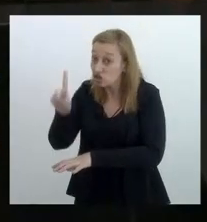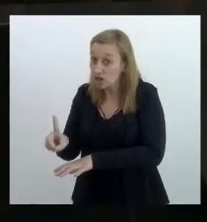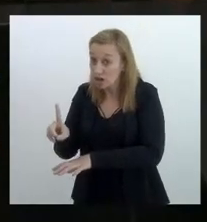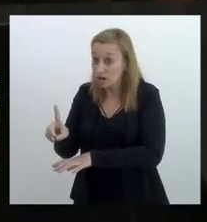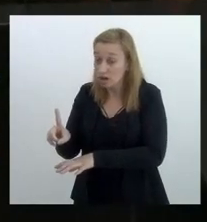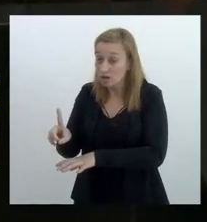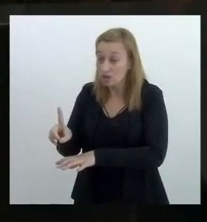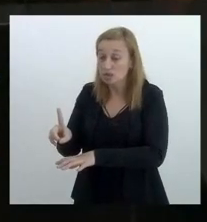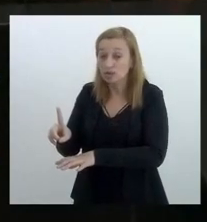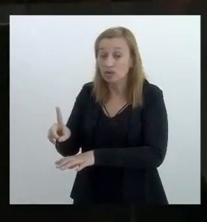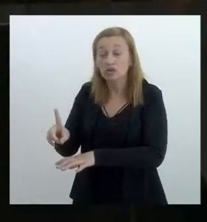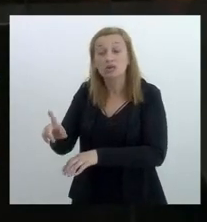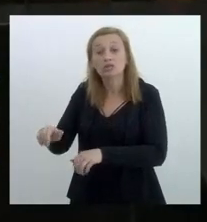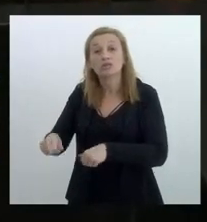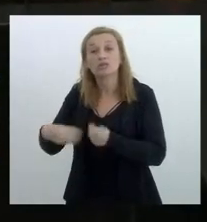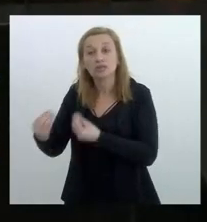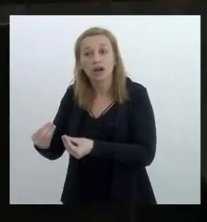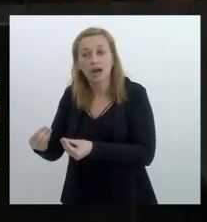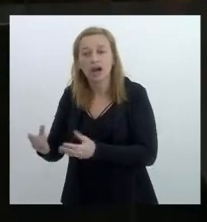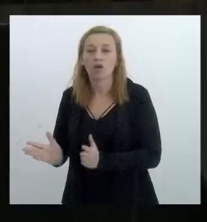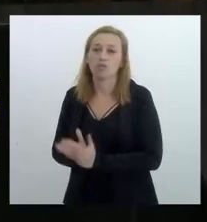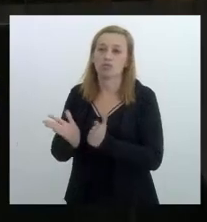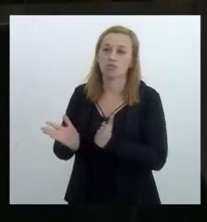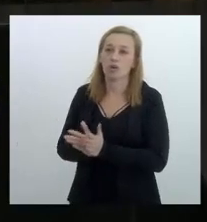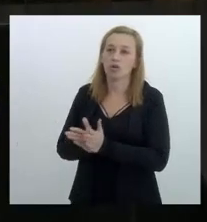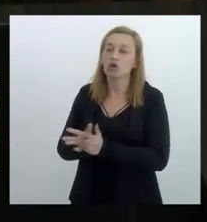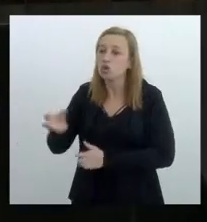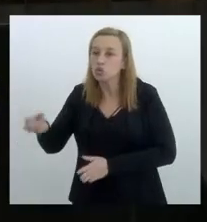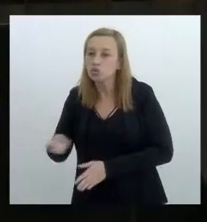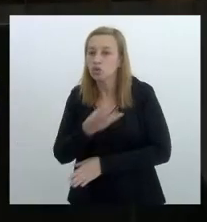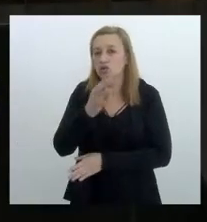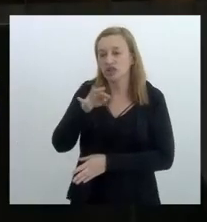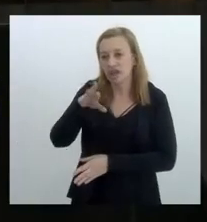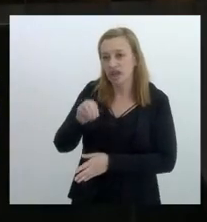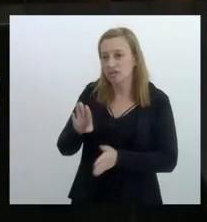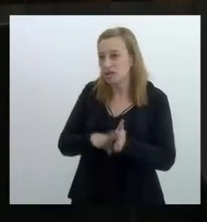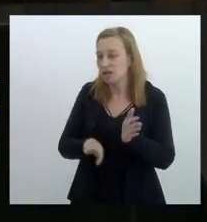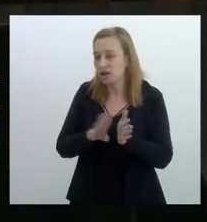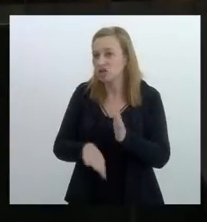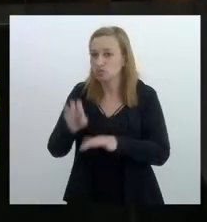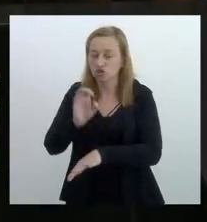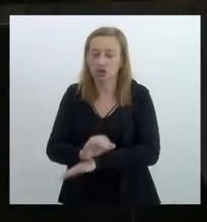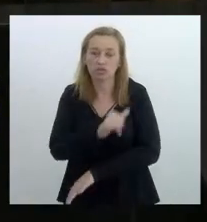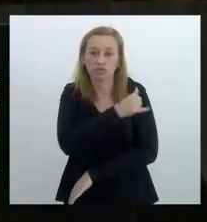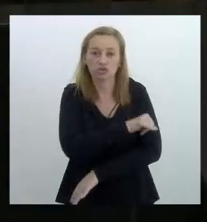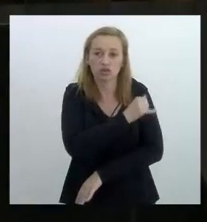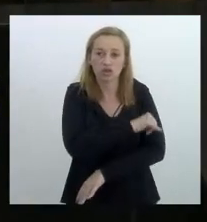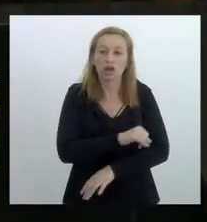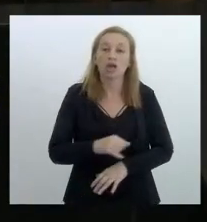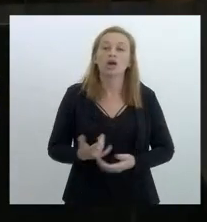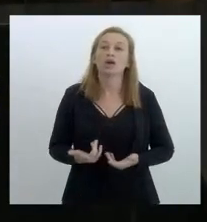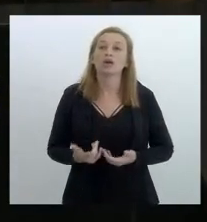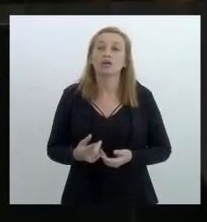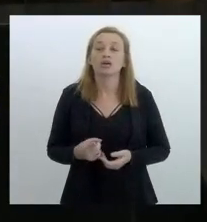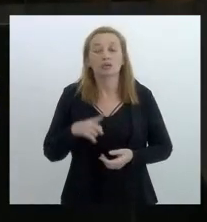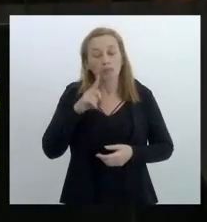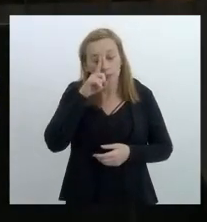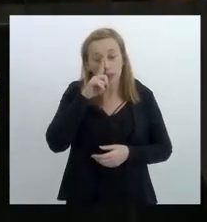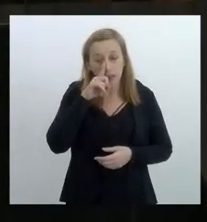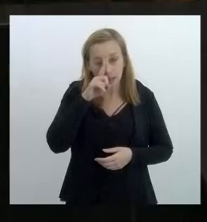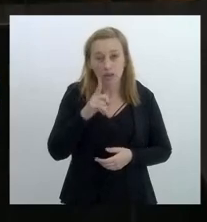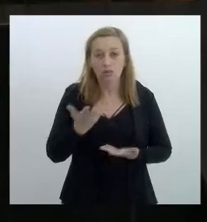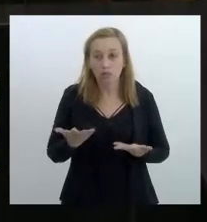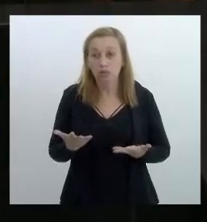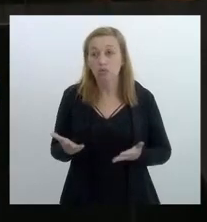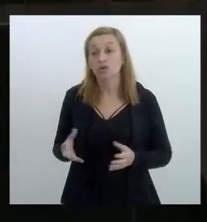de sobrevivência para a nossa população. E um novo teto de gastos para o Estado do Rio de Janeiro coloca essencialmente